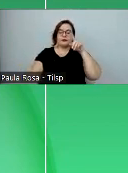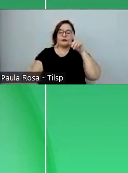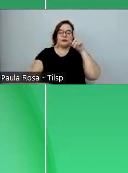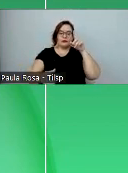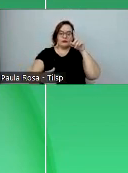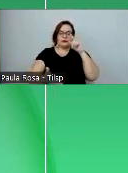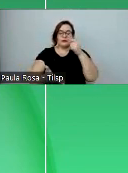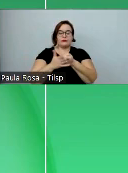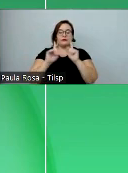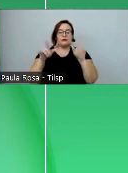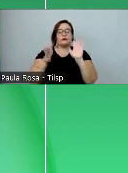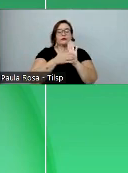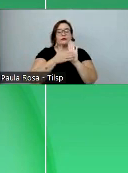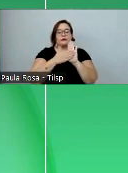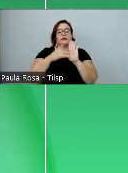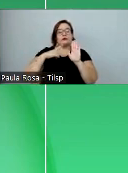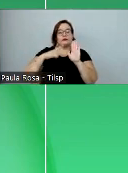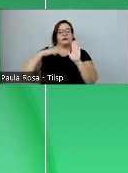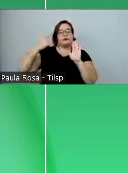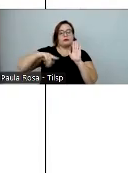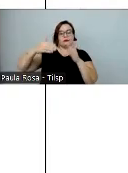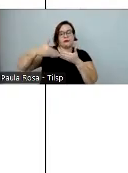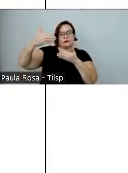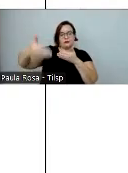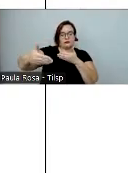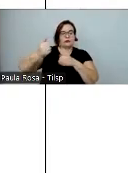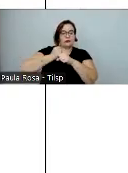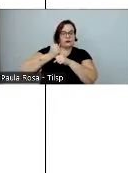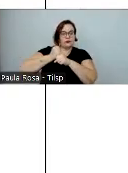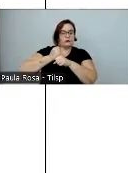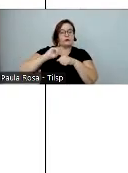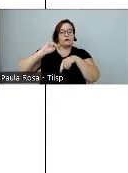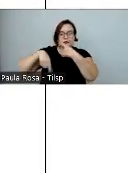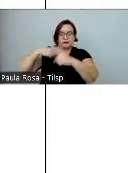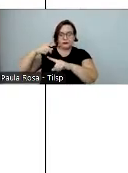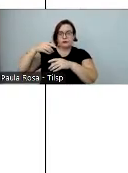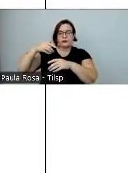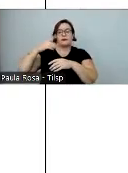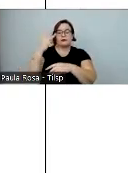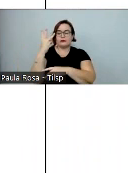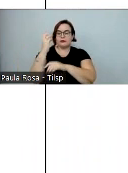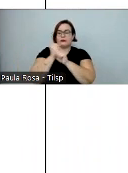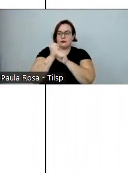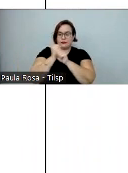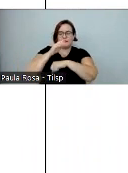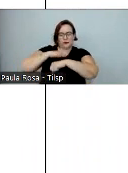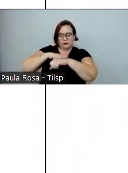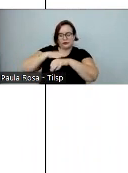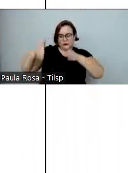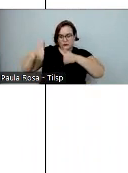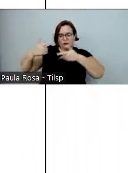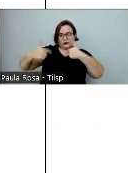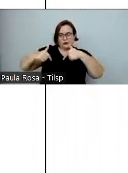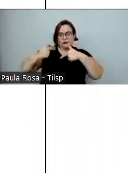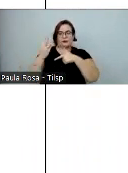que vai ter mais um mandato dentro do wilcon e nesse próximo mandato de três anos a ideia é que a gente continua trabalhando